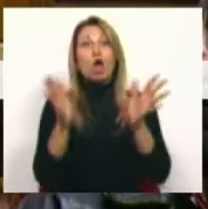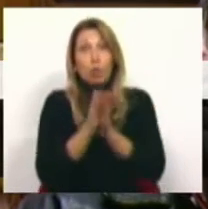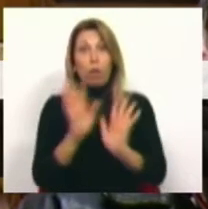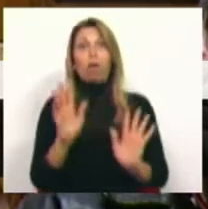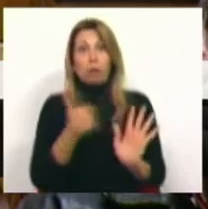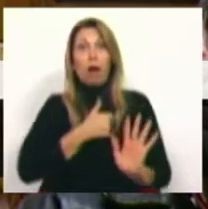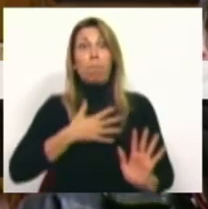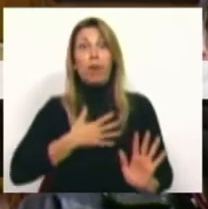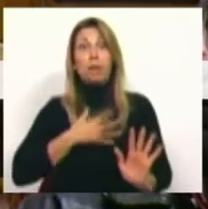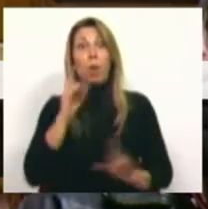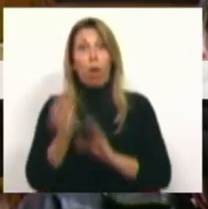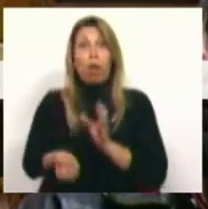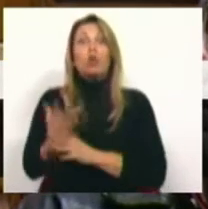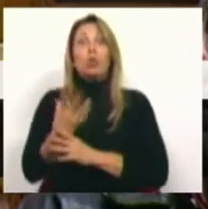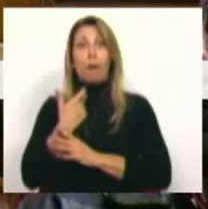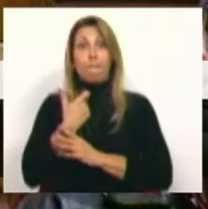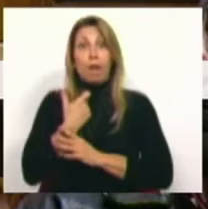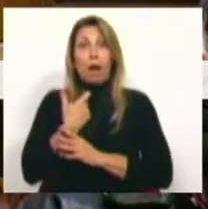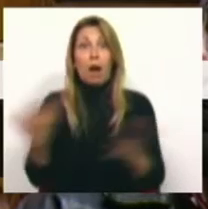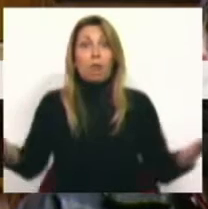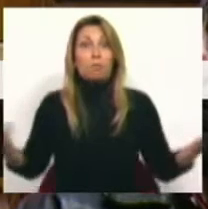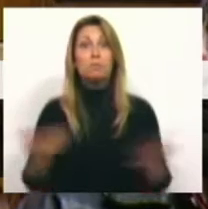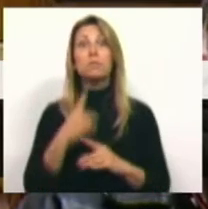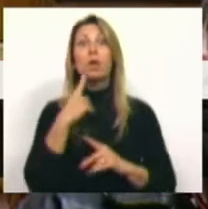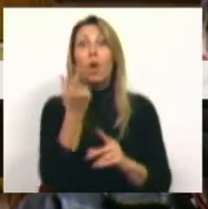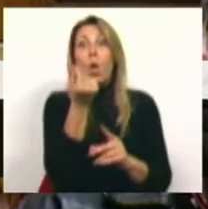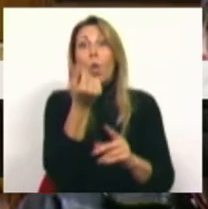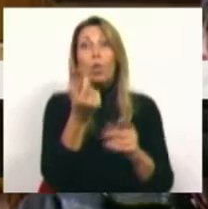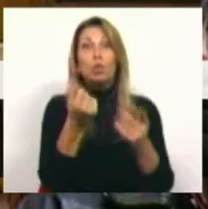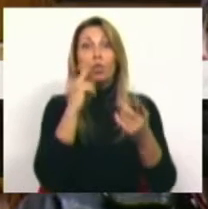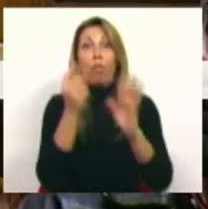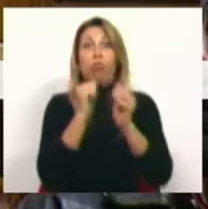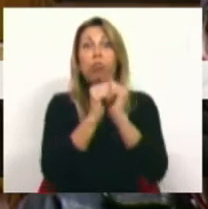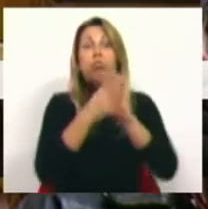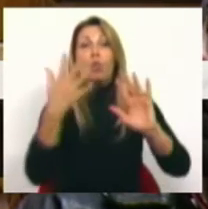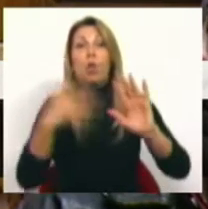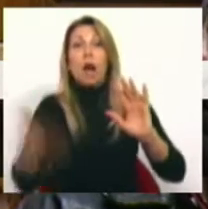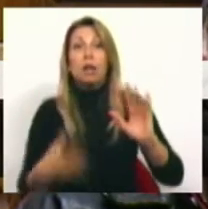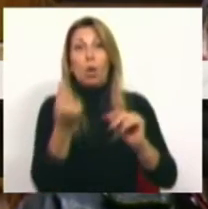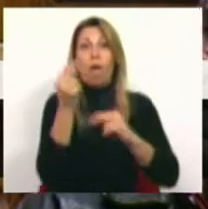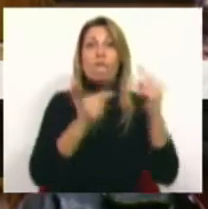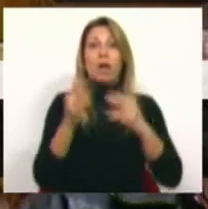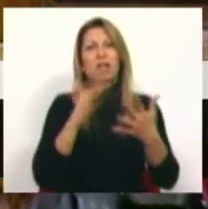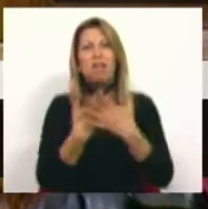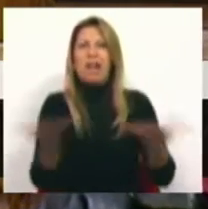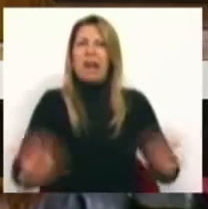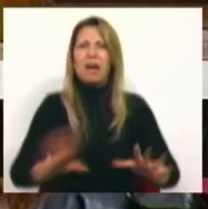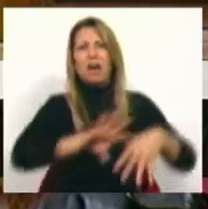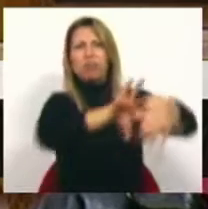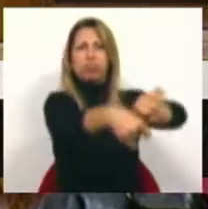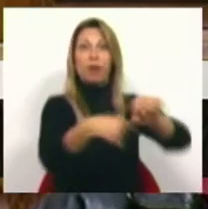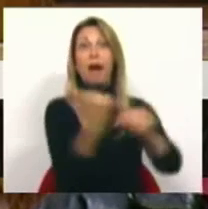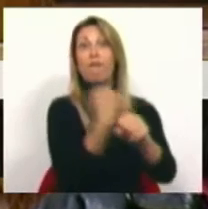em regra, portanto é necessário que as regras fiscais, os custos burocráticos, os custos de contexto não esmaguem a sua atividade, que as coimas sejam